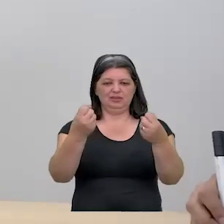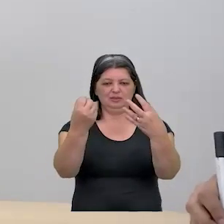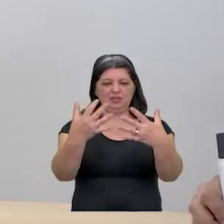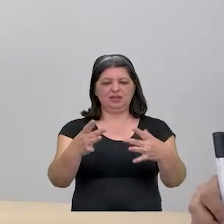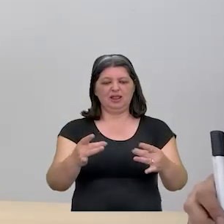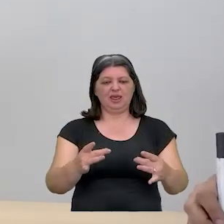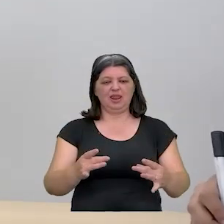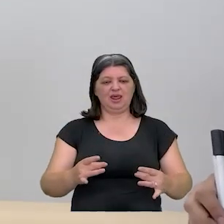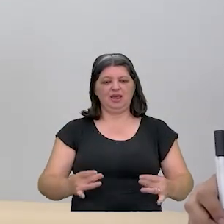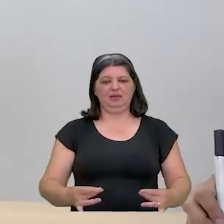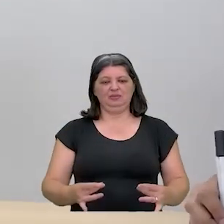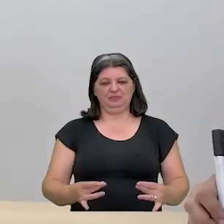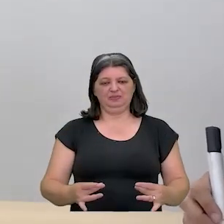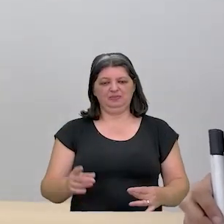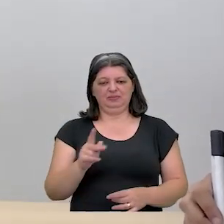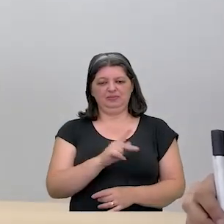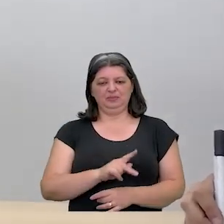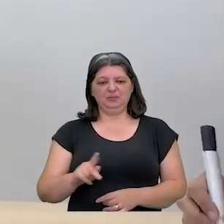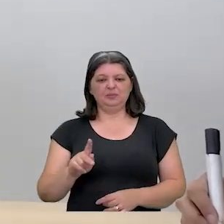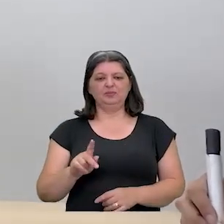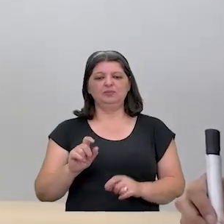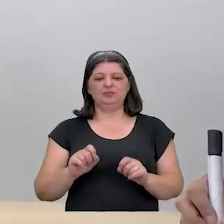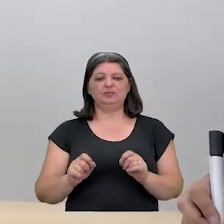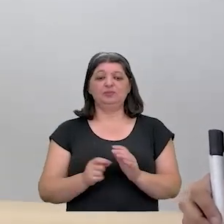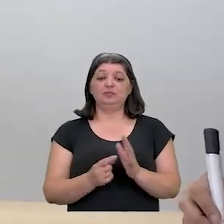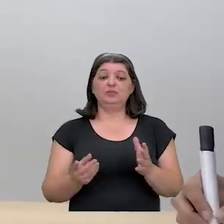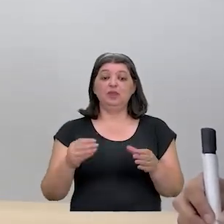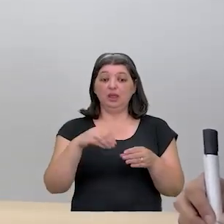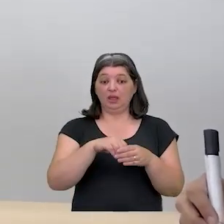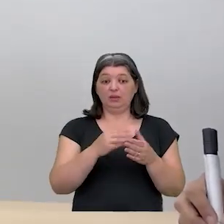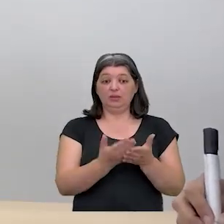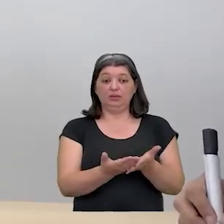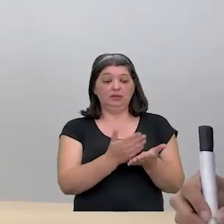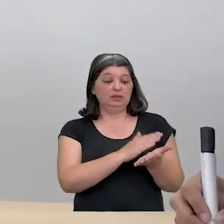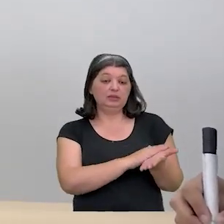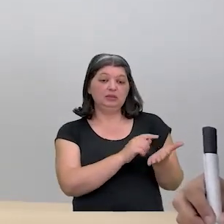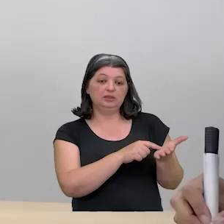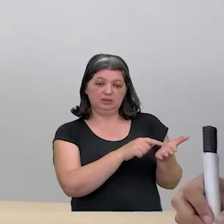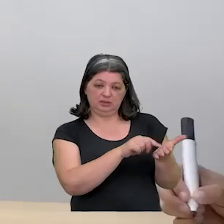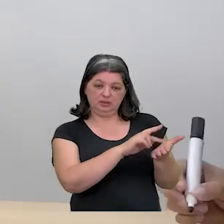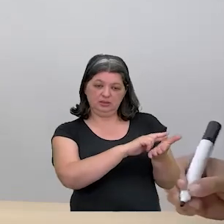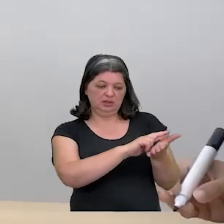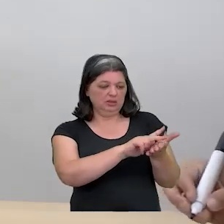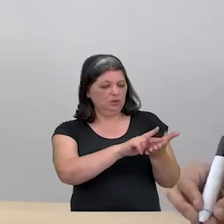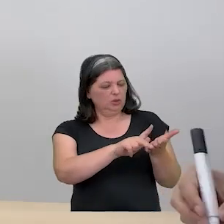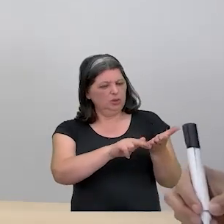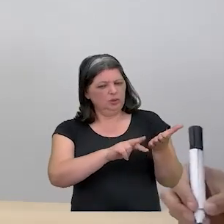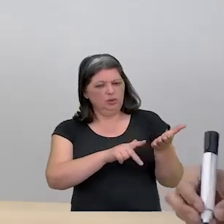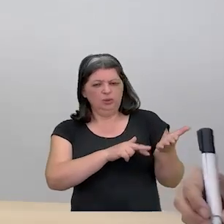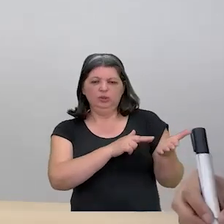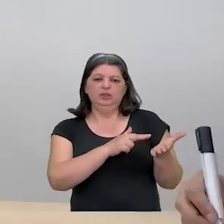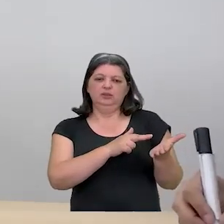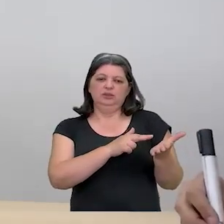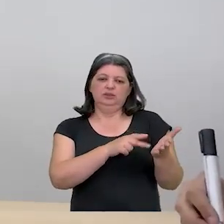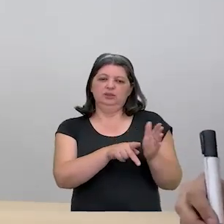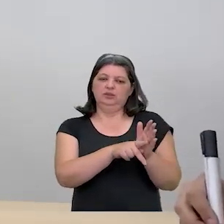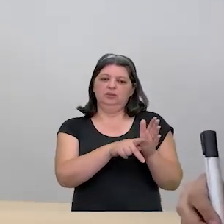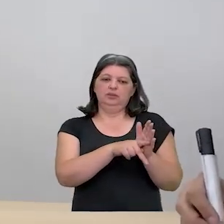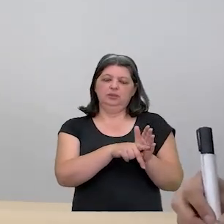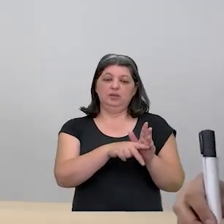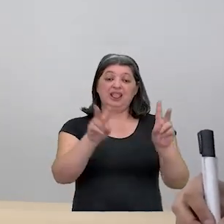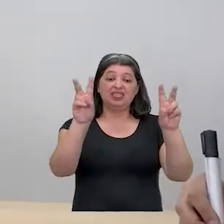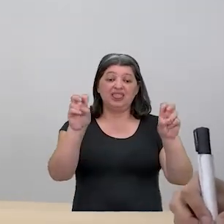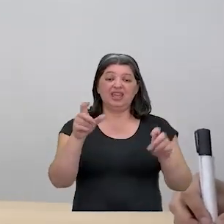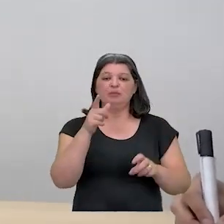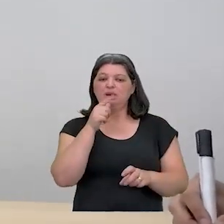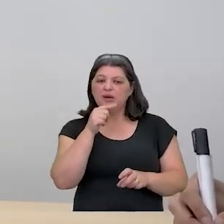By professora Mafê. E aí dentro, vou colocar diversas coisas sobre água,